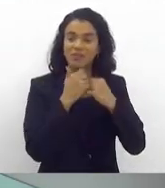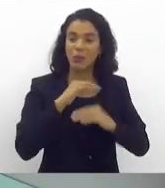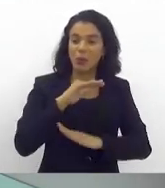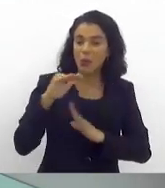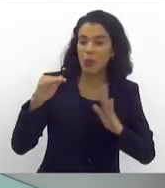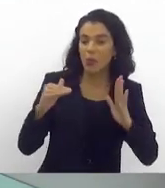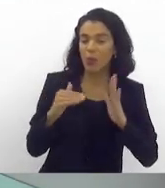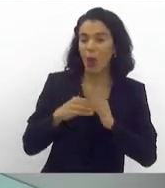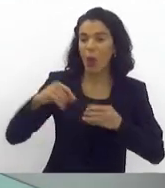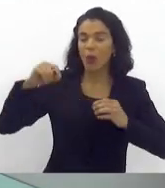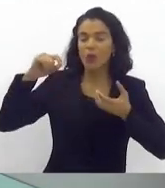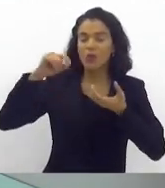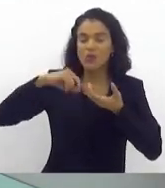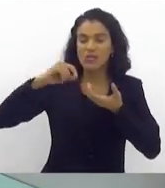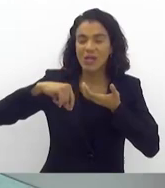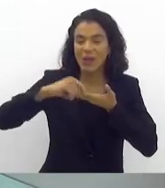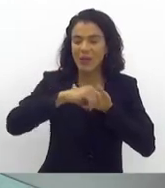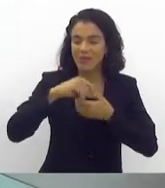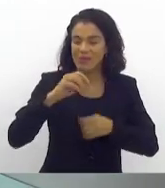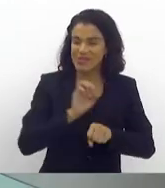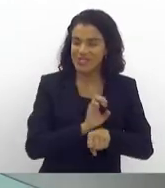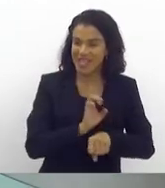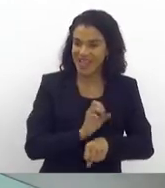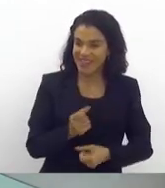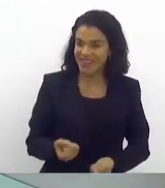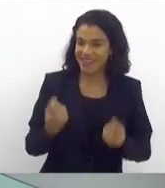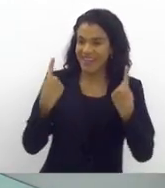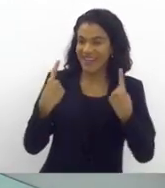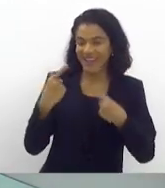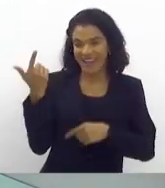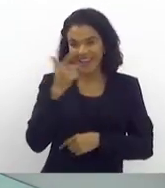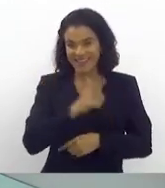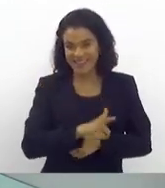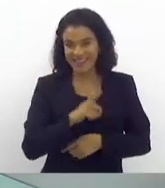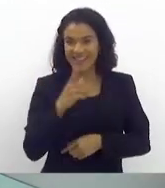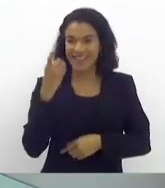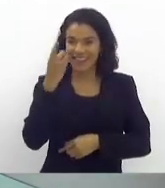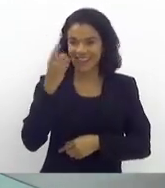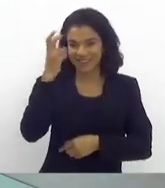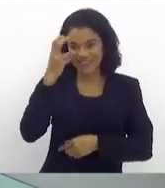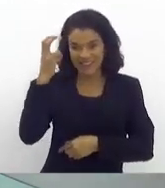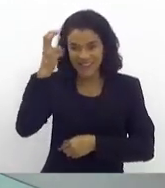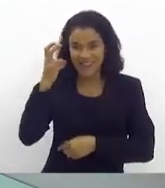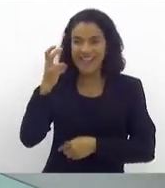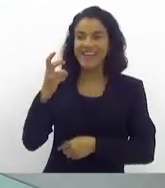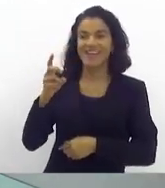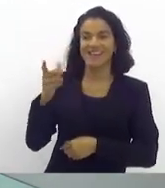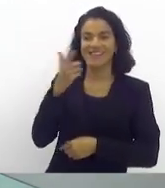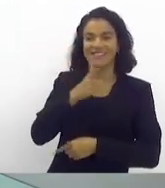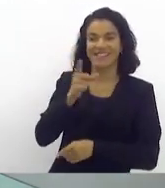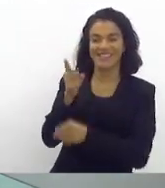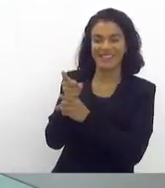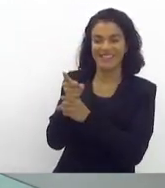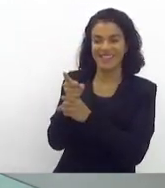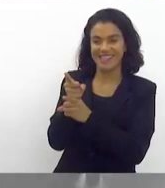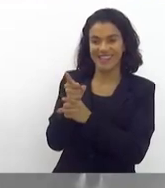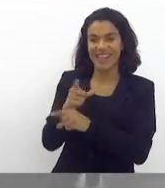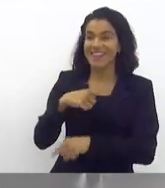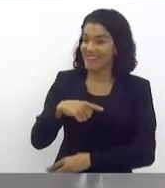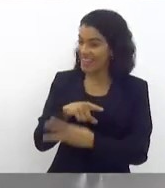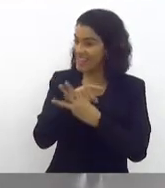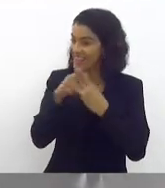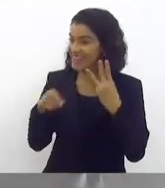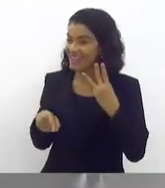os quilombos do Estado, mas ela deixou escapar um e a deputada Verônica achou. Também tem três de Magé, deputado Luiz